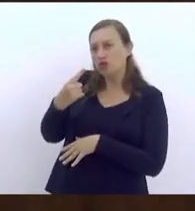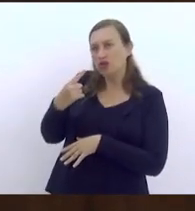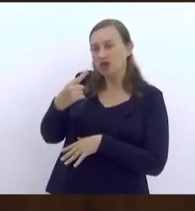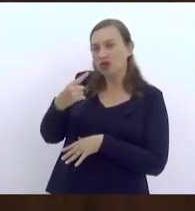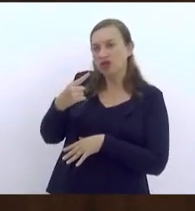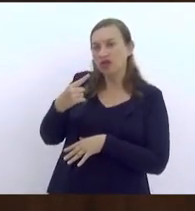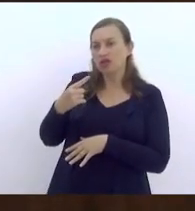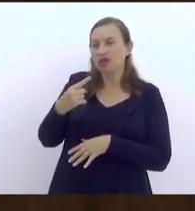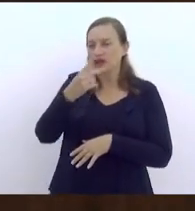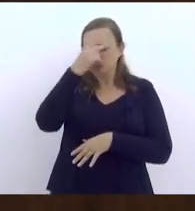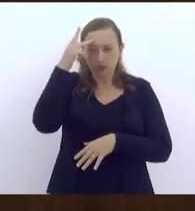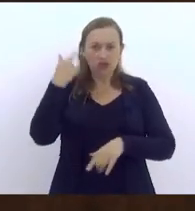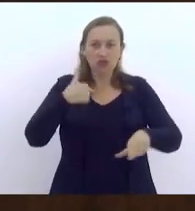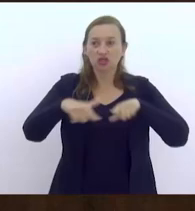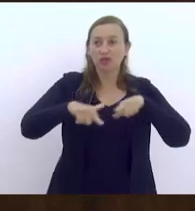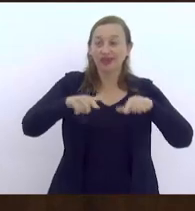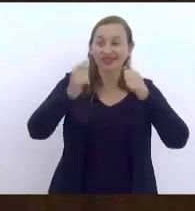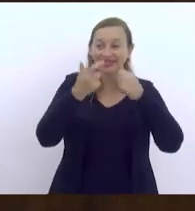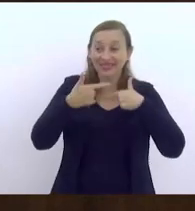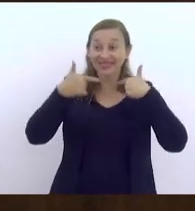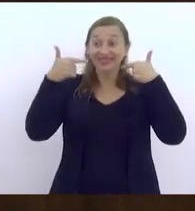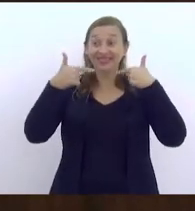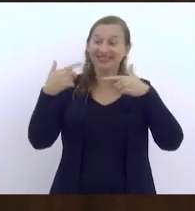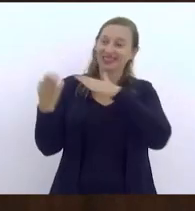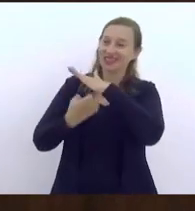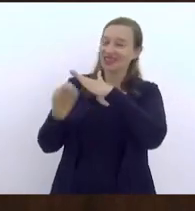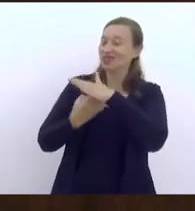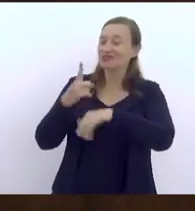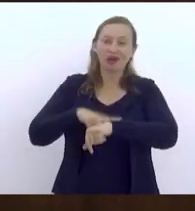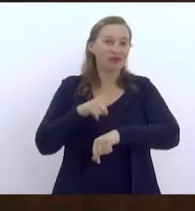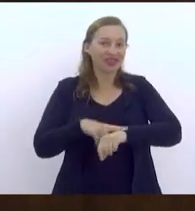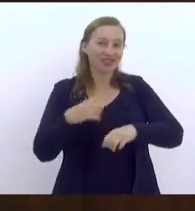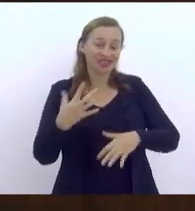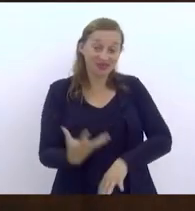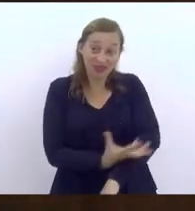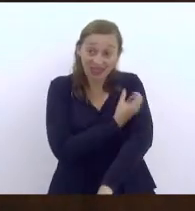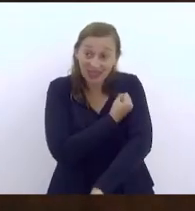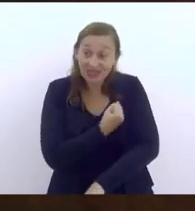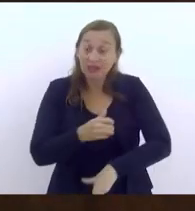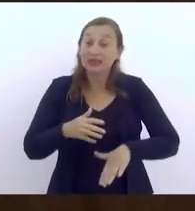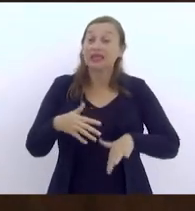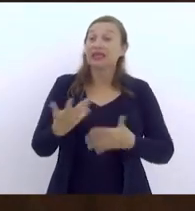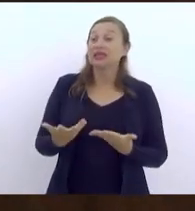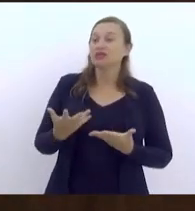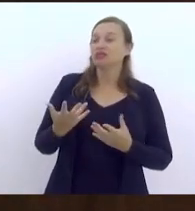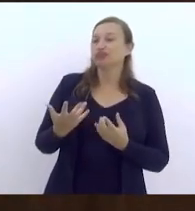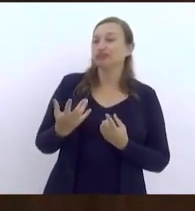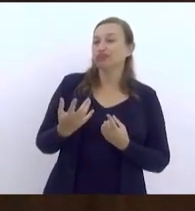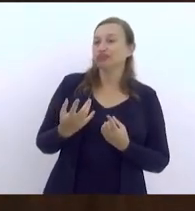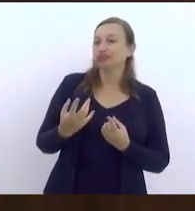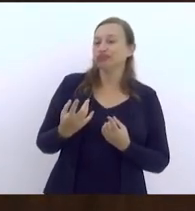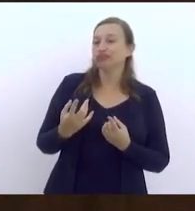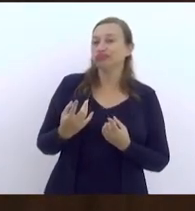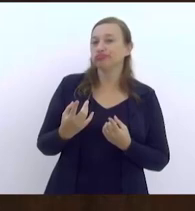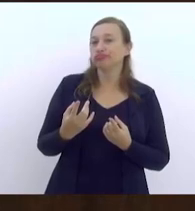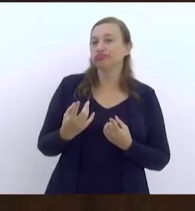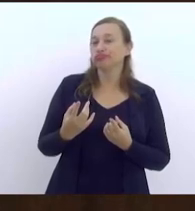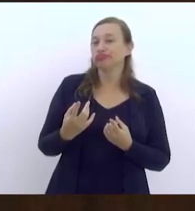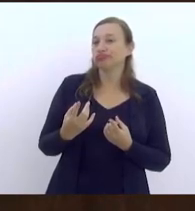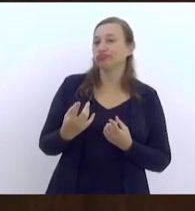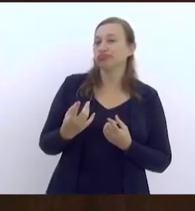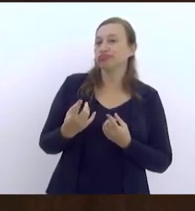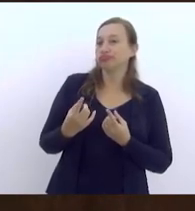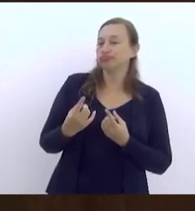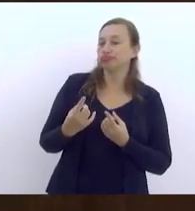sorriso dos trabalhadores e das trabalhadoras da empresa. Foi um momento muito emocionante. E as ameaças da privatização da empresa,